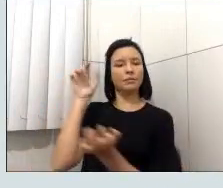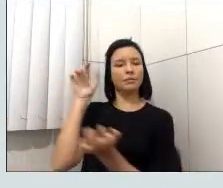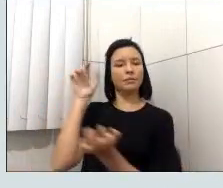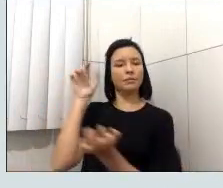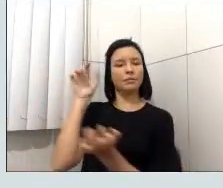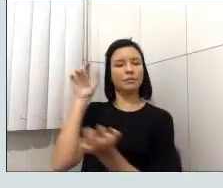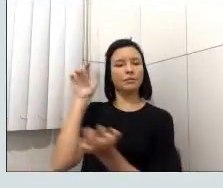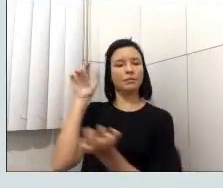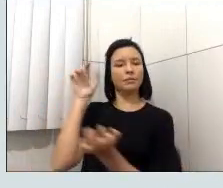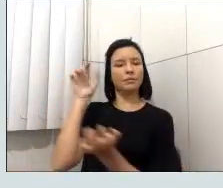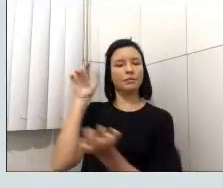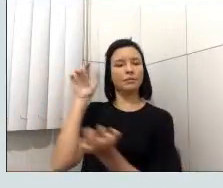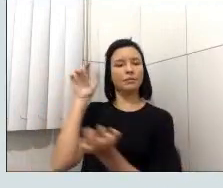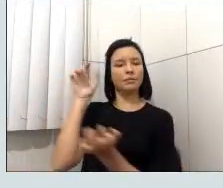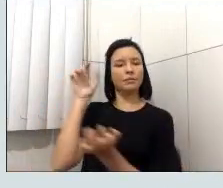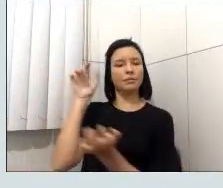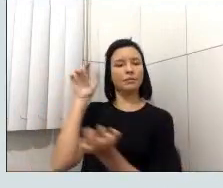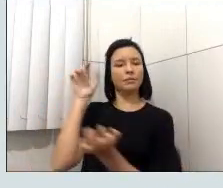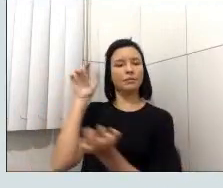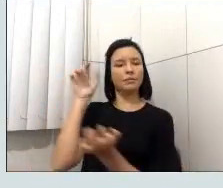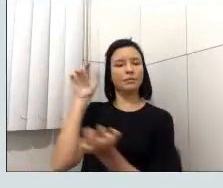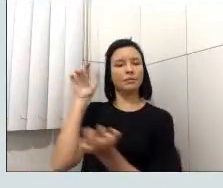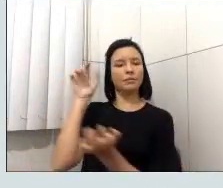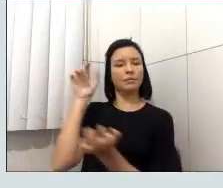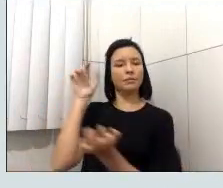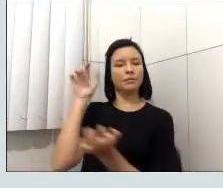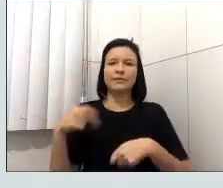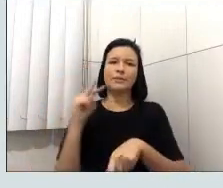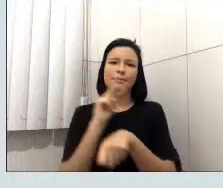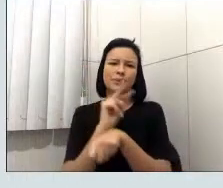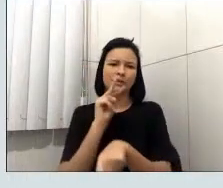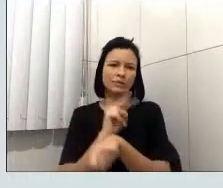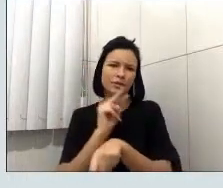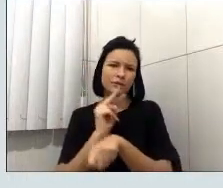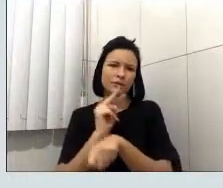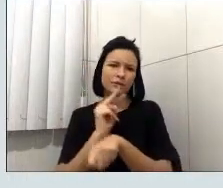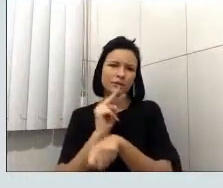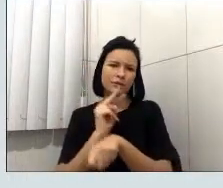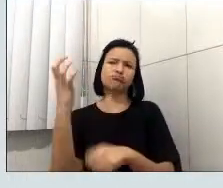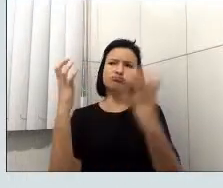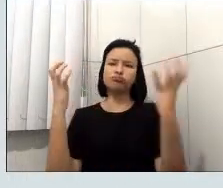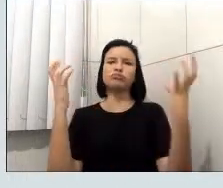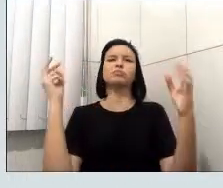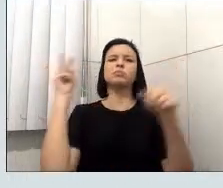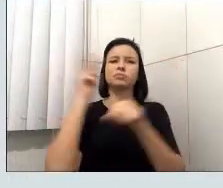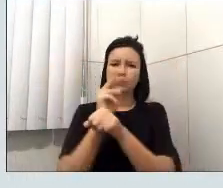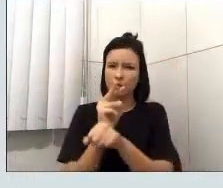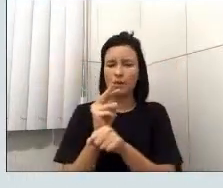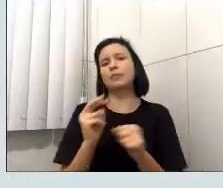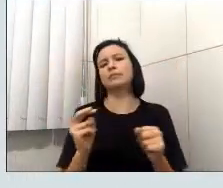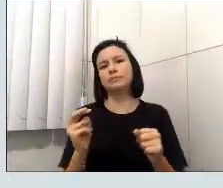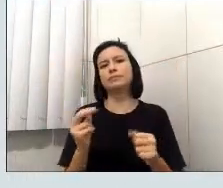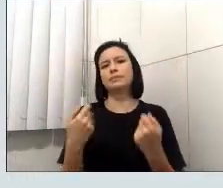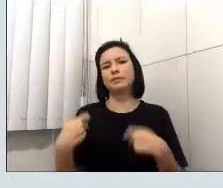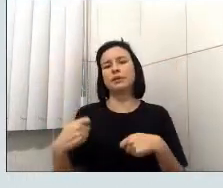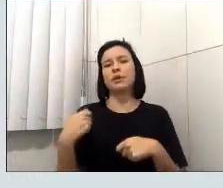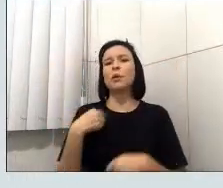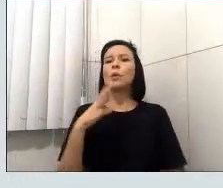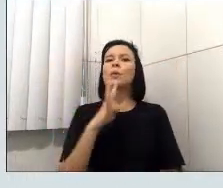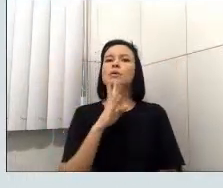que necessita de uma maior preservação, tanto o Alcobaça como o Vale do Catimbau. Eu conheci os 2